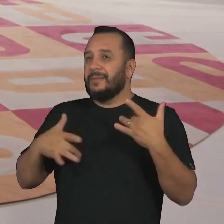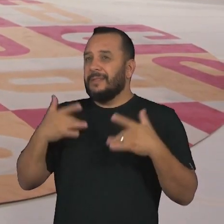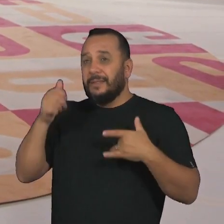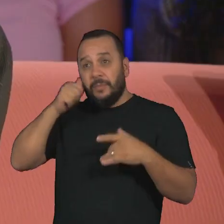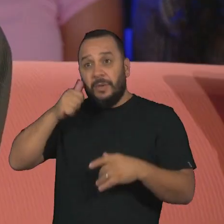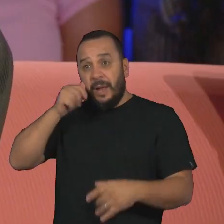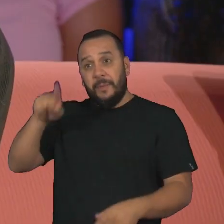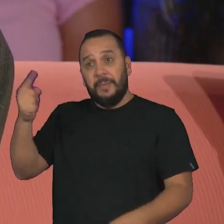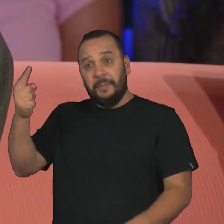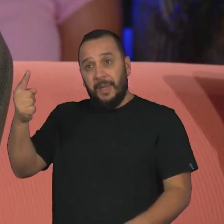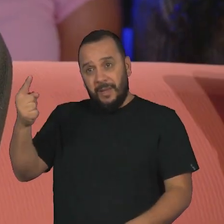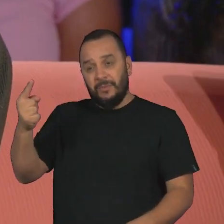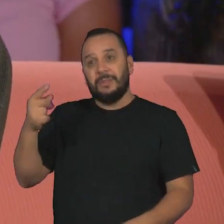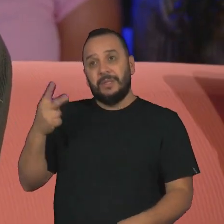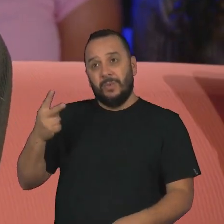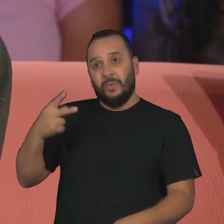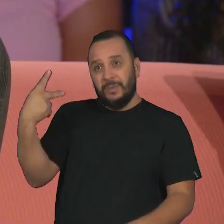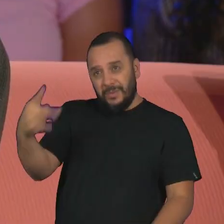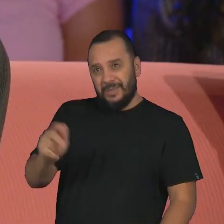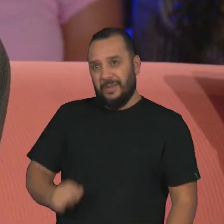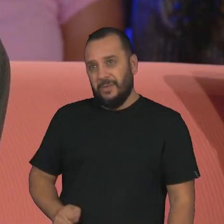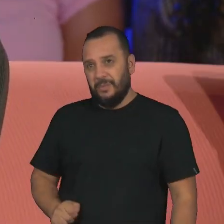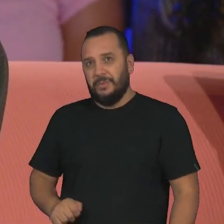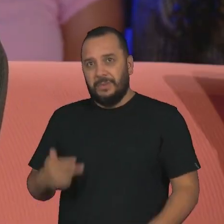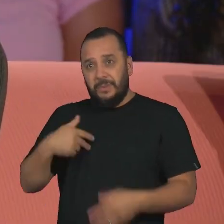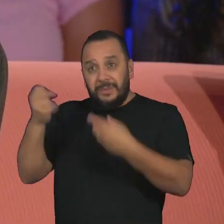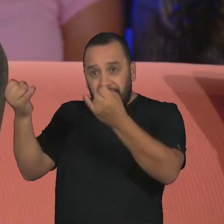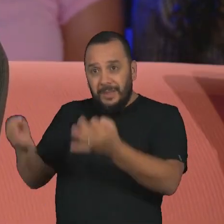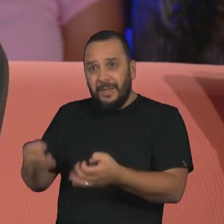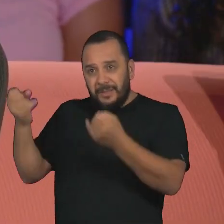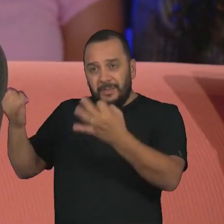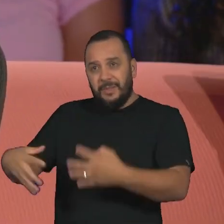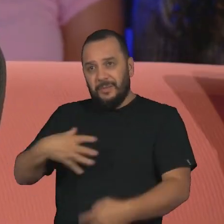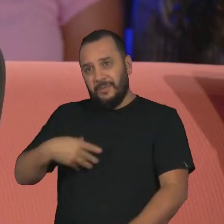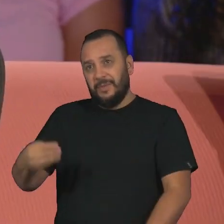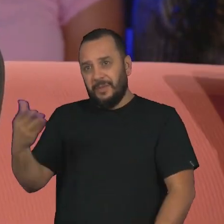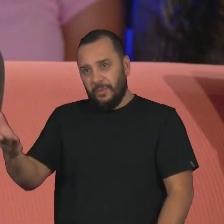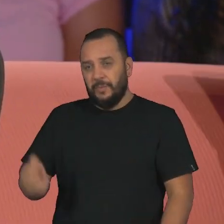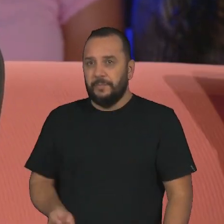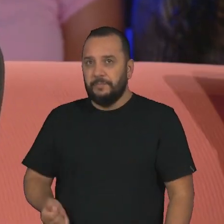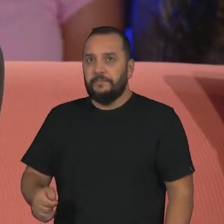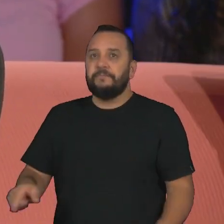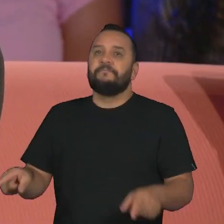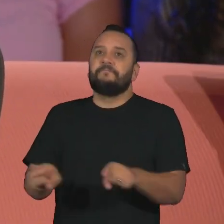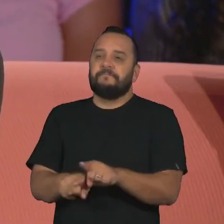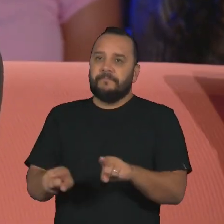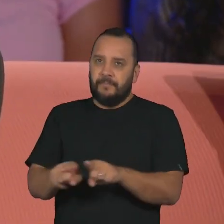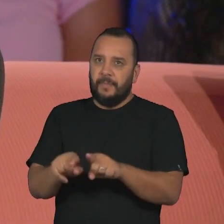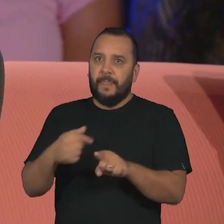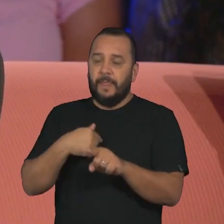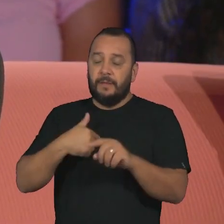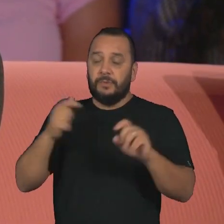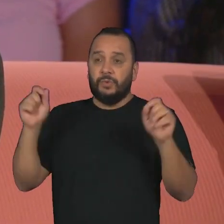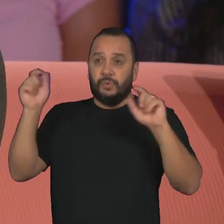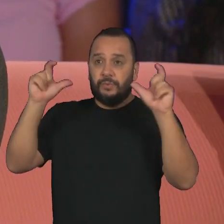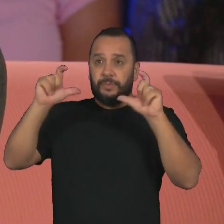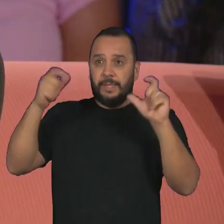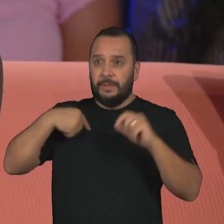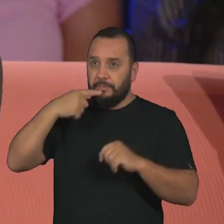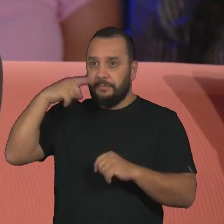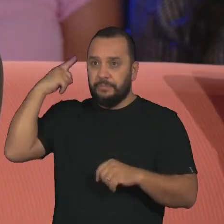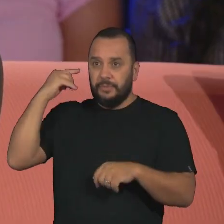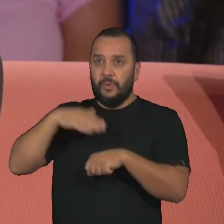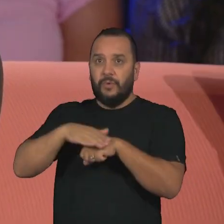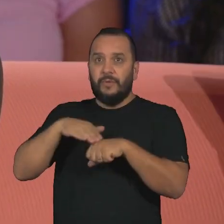seu. Então, são coisas que a gente vai mexendo. Por exemplo, um exemplo que eu também fiquei surpresa outro dia, conversando